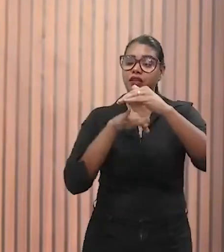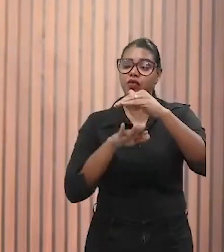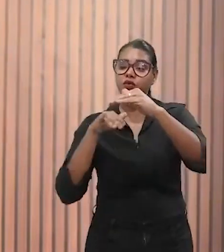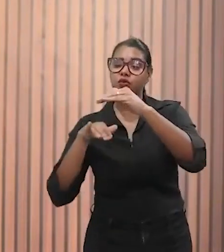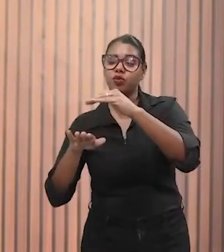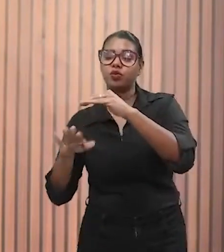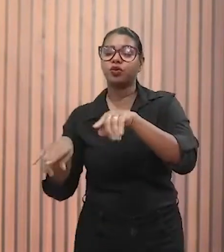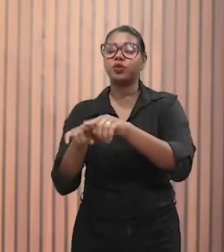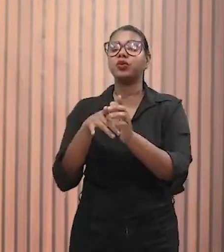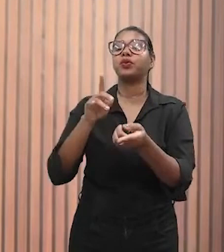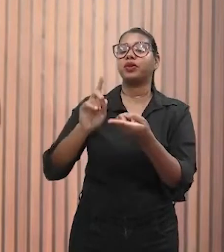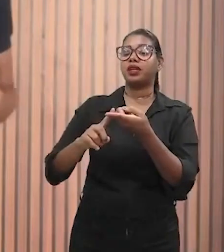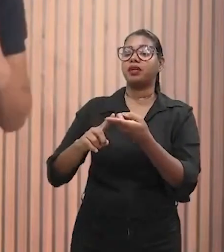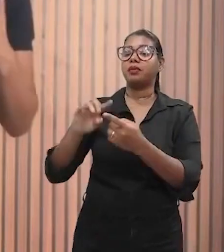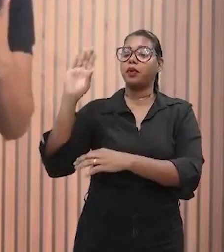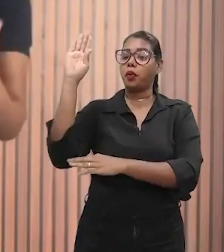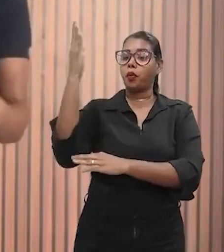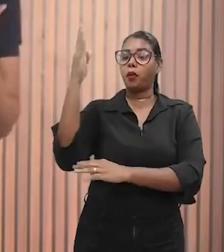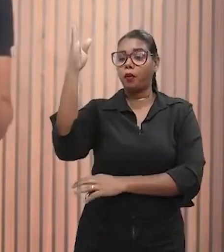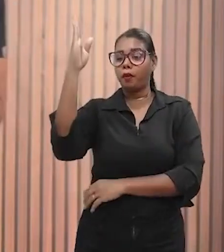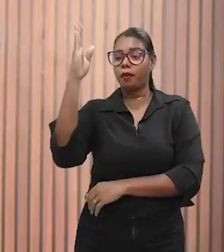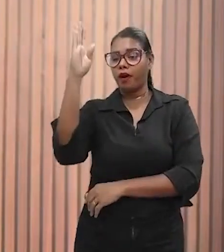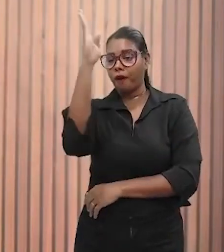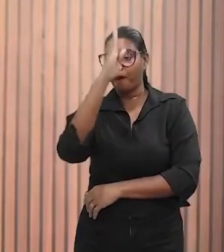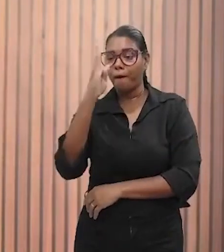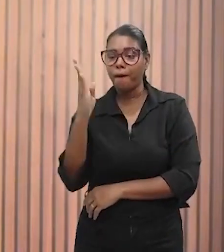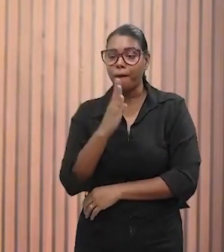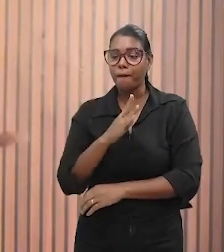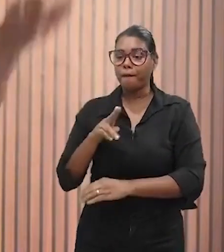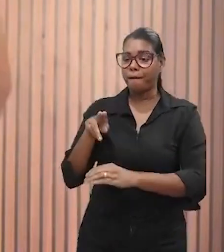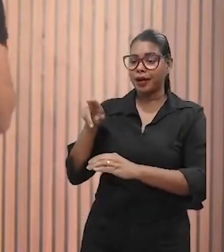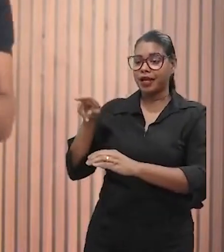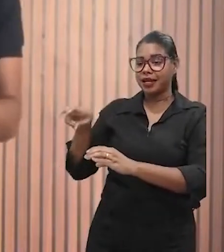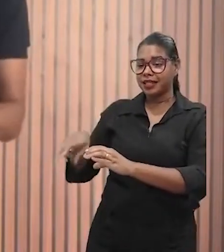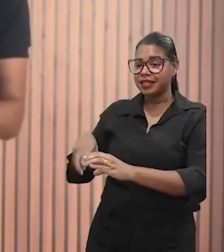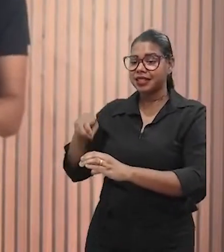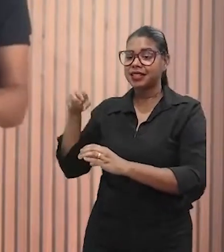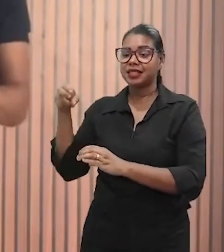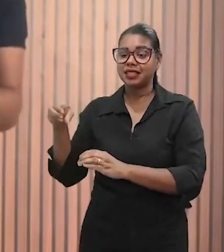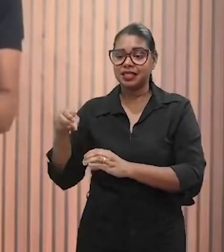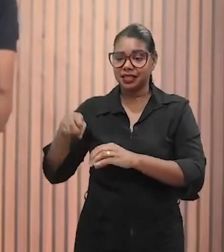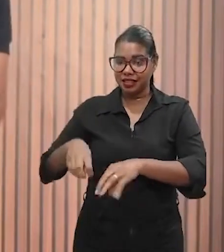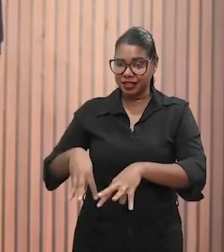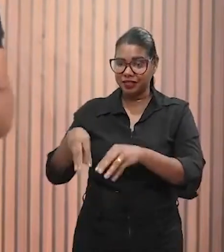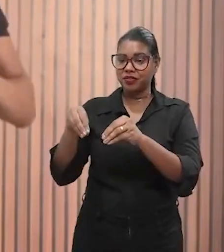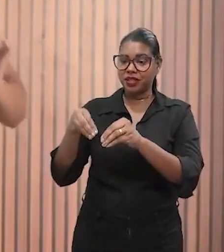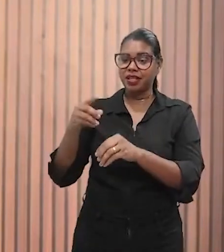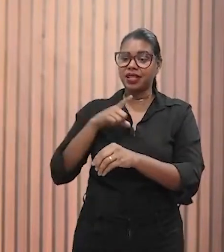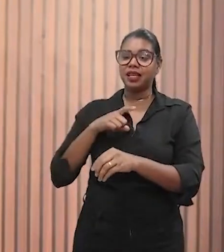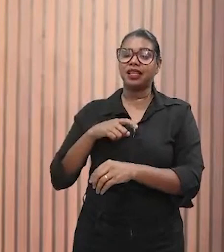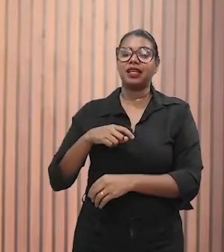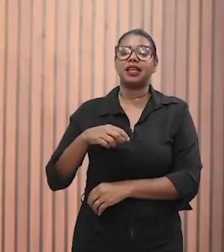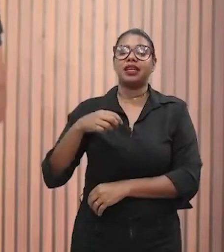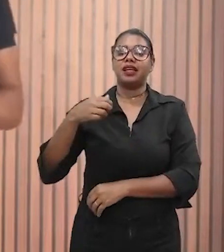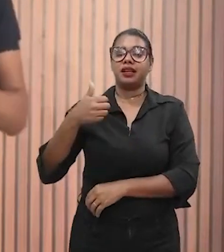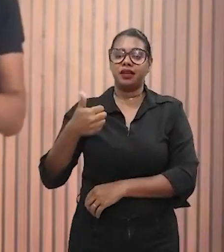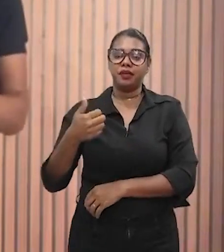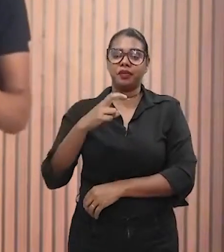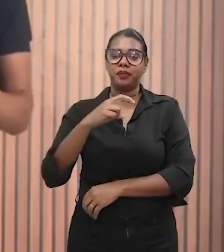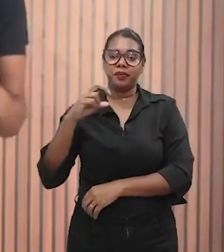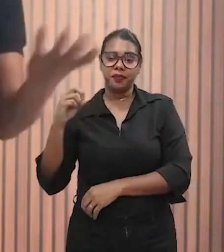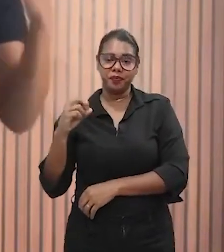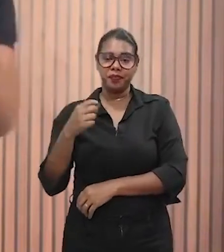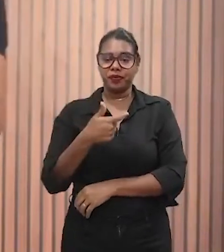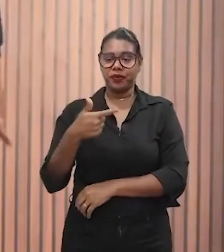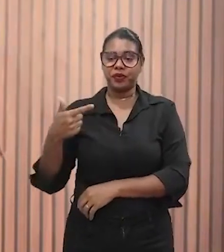armazenamento, né, do pau-brasil, das extrações que nós tínhamos aqui. Porque precisamos lembrar que em 1500, no dia 22 de abril,